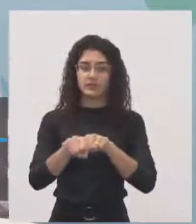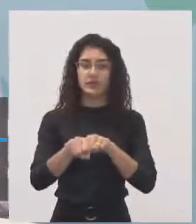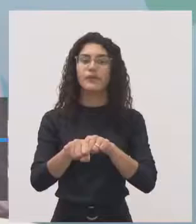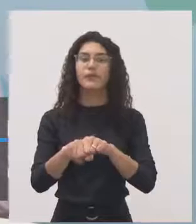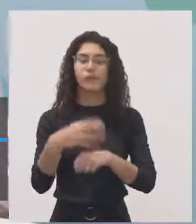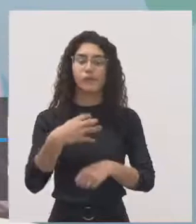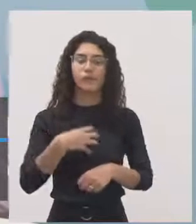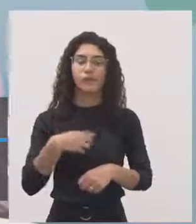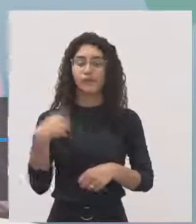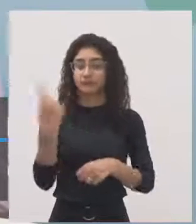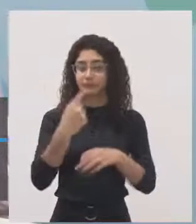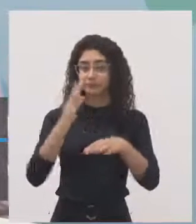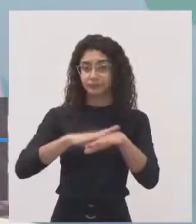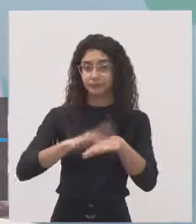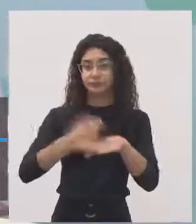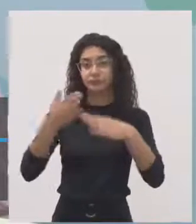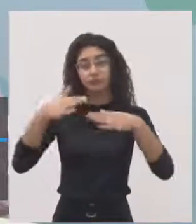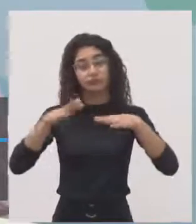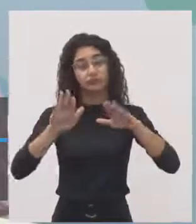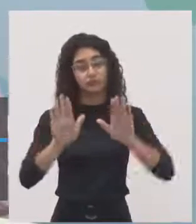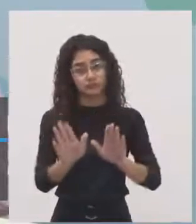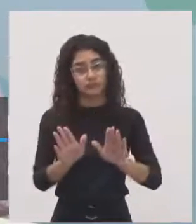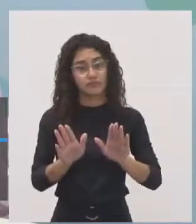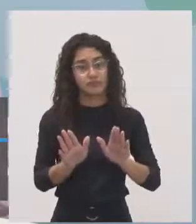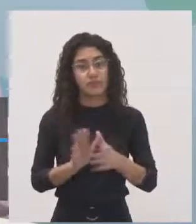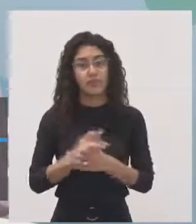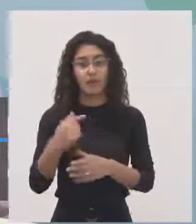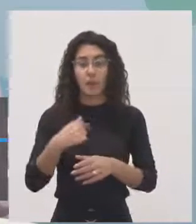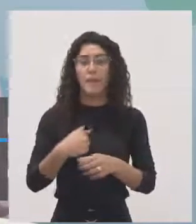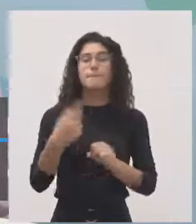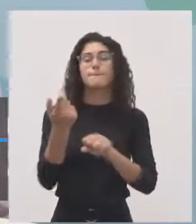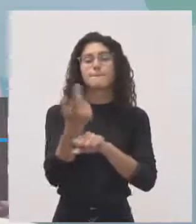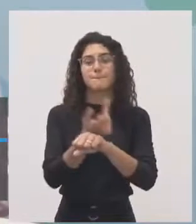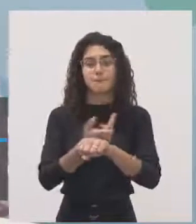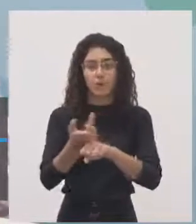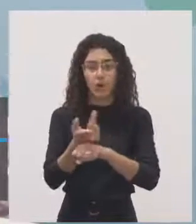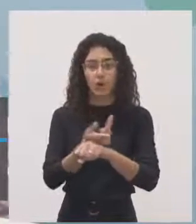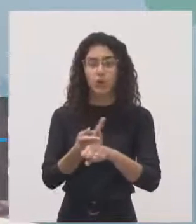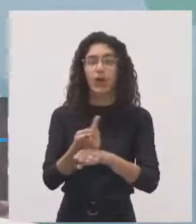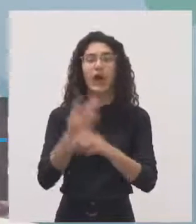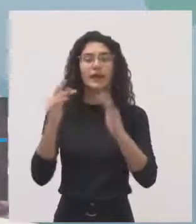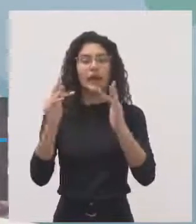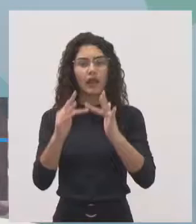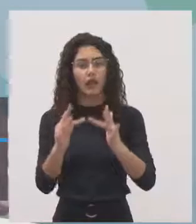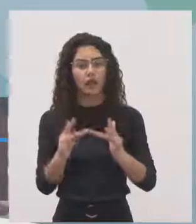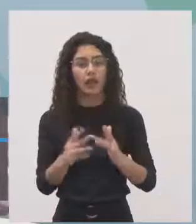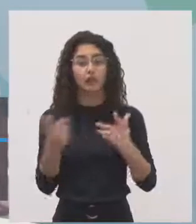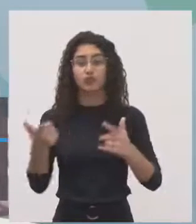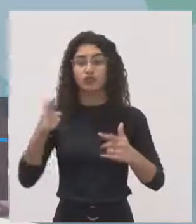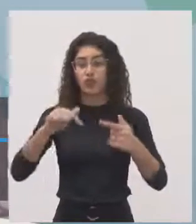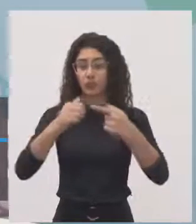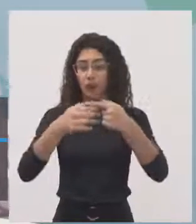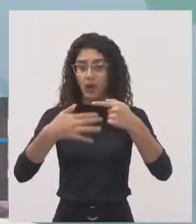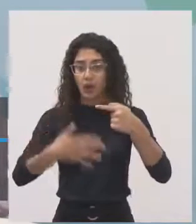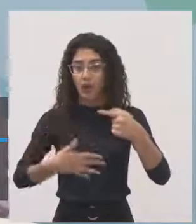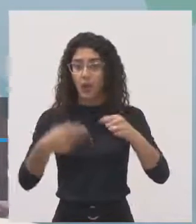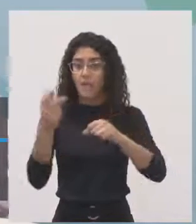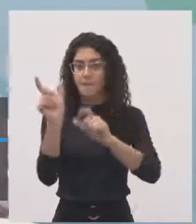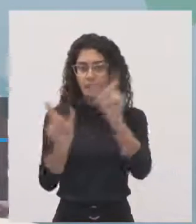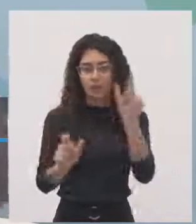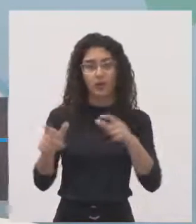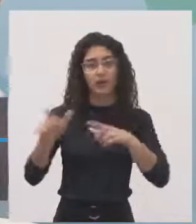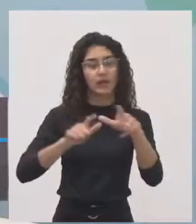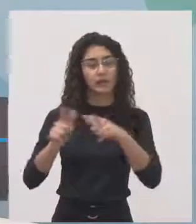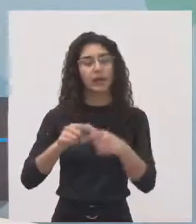forma como a gente faz, tá? Mas eu me coloco aí à disposição para entrar em contato de novo com o pessoal da Google, para trazer eles para